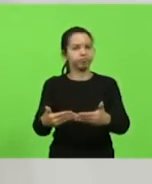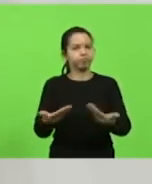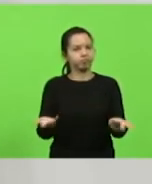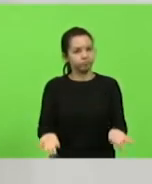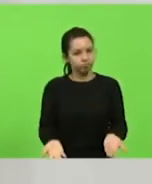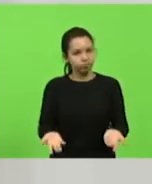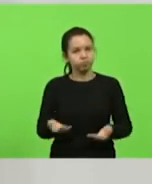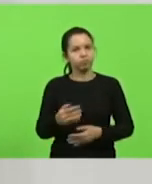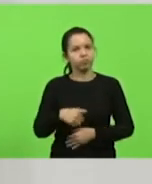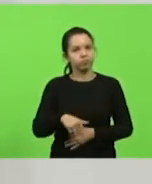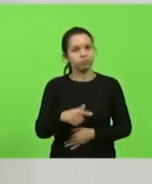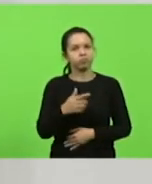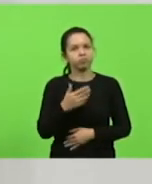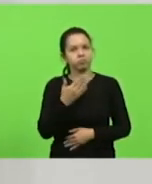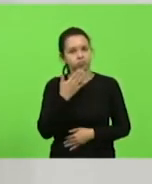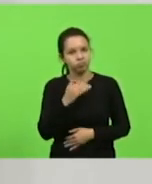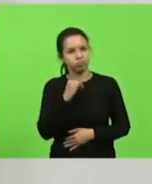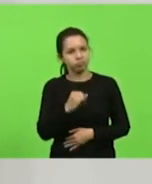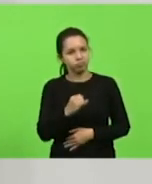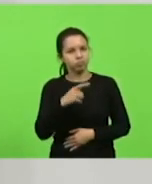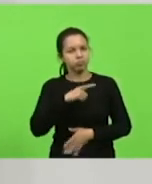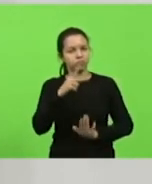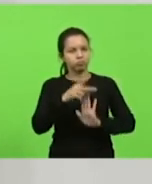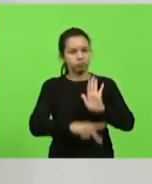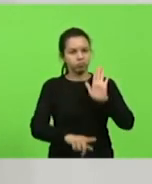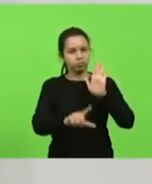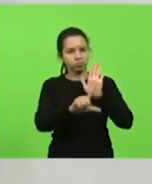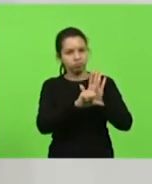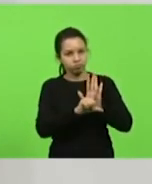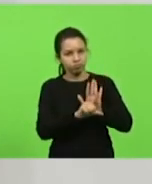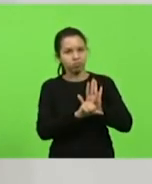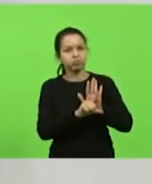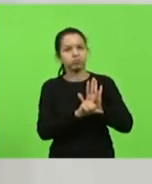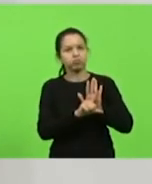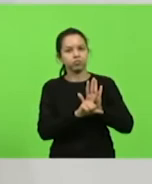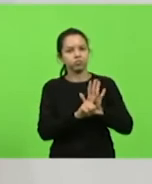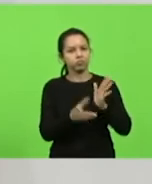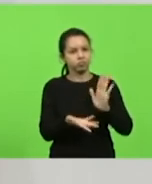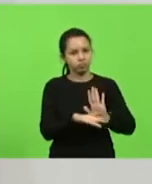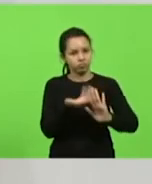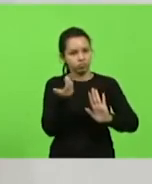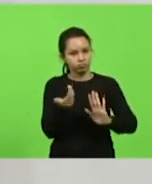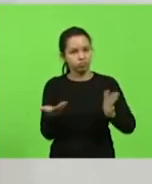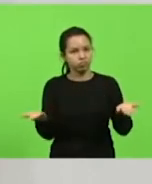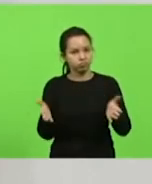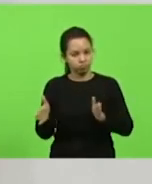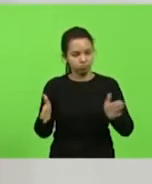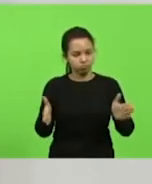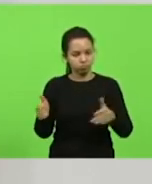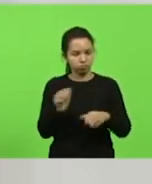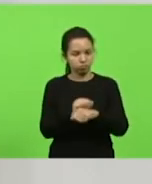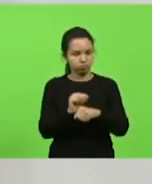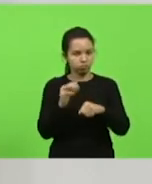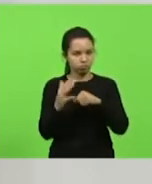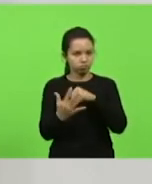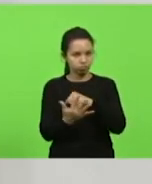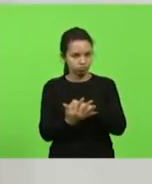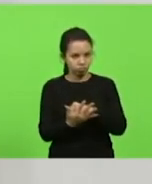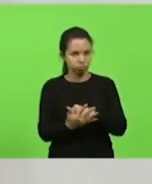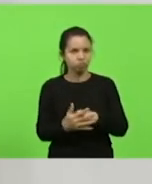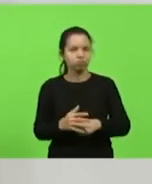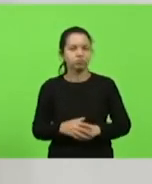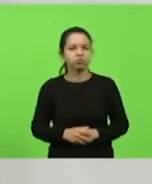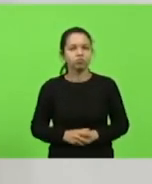estaduais nós temos um projeto de lei no qual retira neste momento apenas de pandemia a